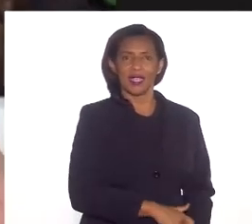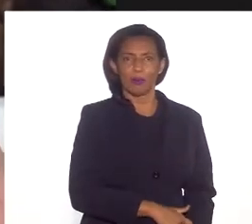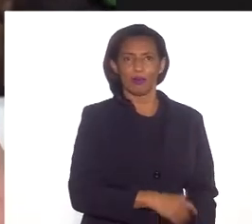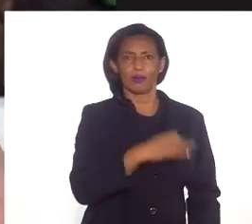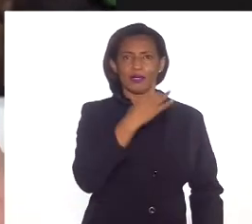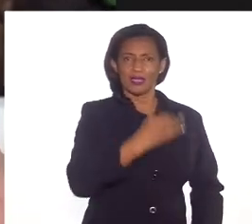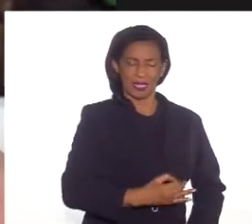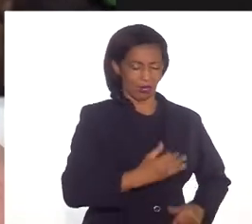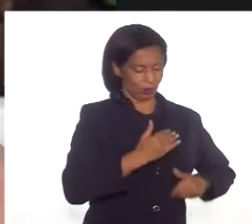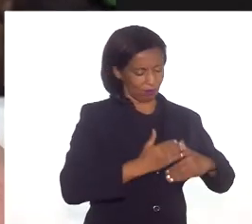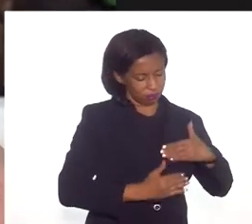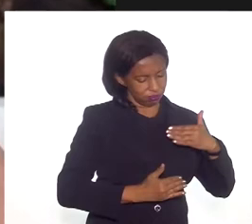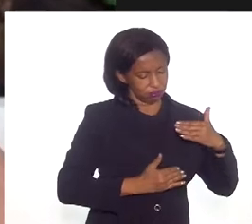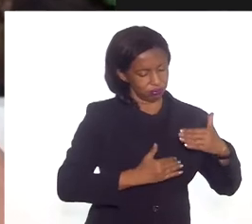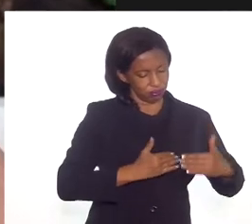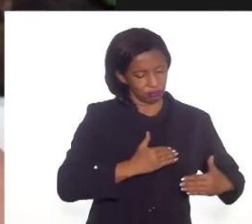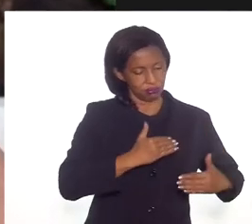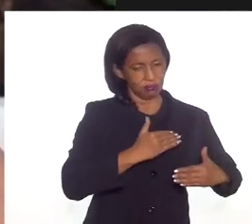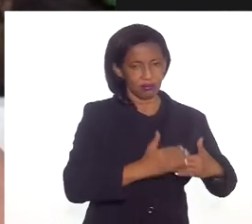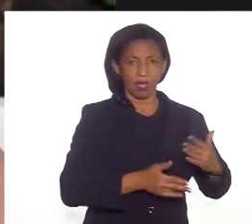tempo, né?